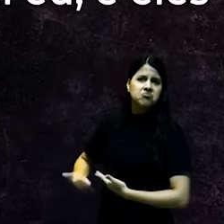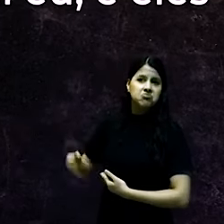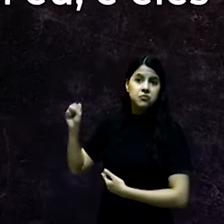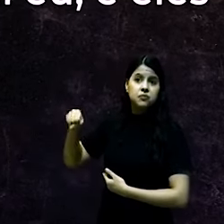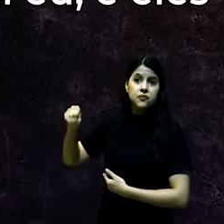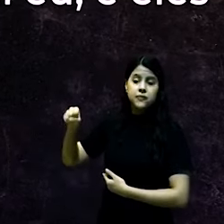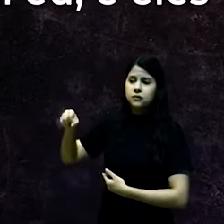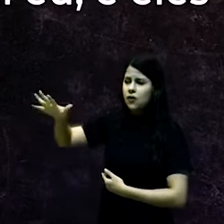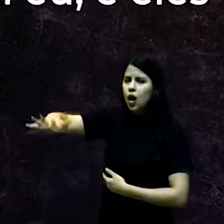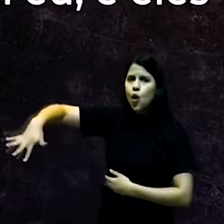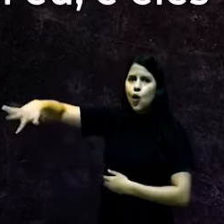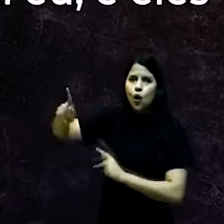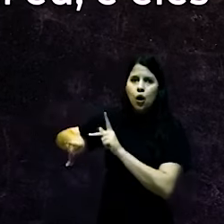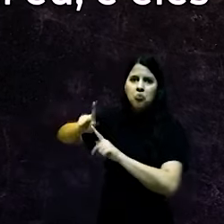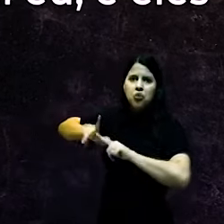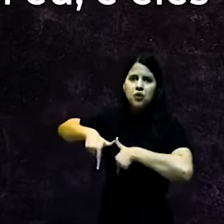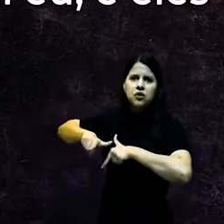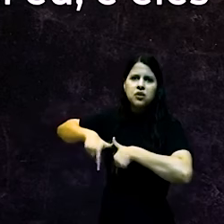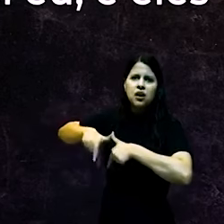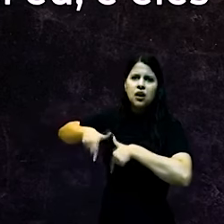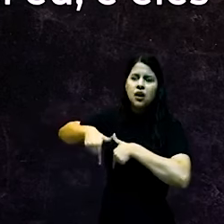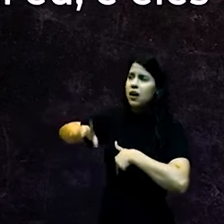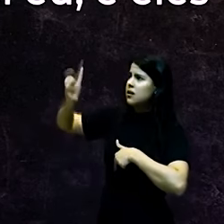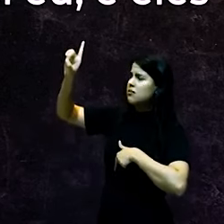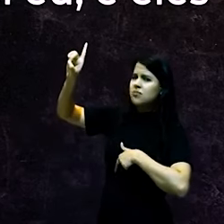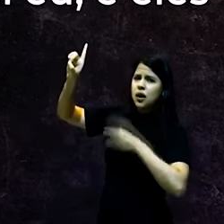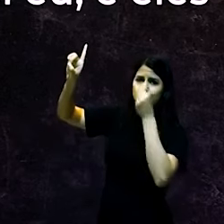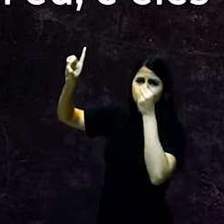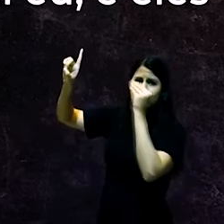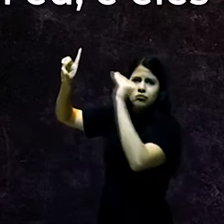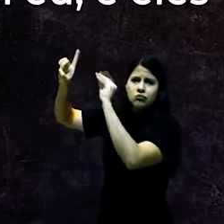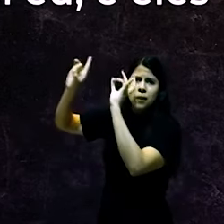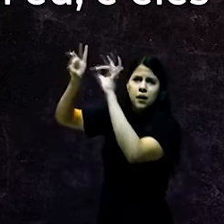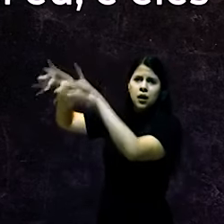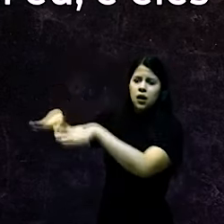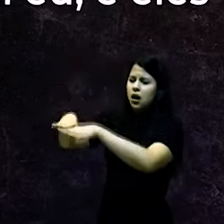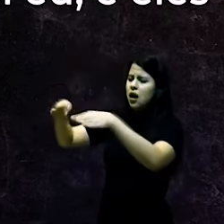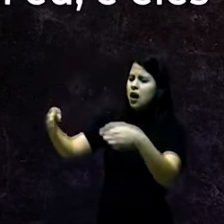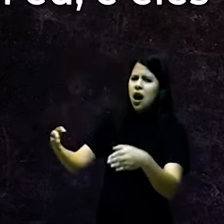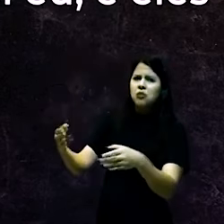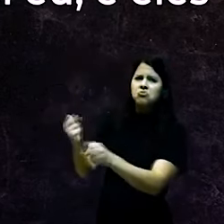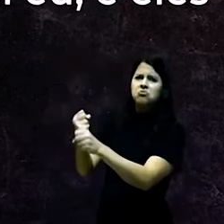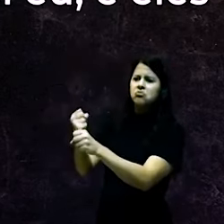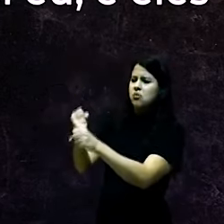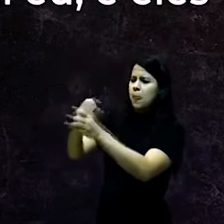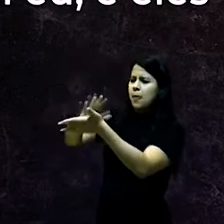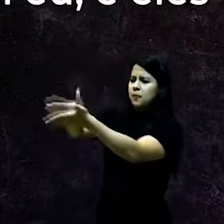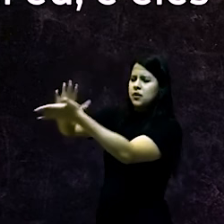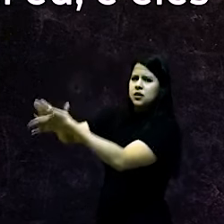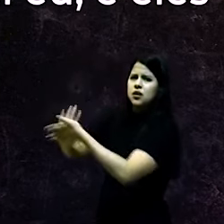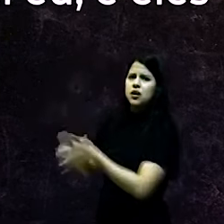E os filhos de Israel deixaram a tua aliança, eles derrubaram os teus altares, e eles mataram